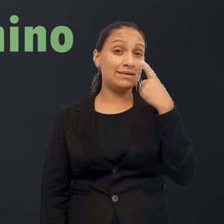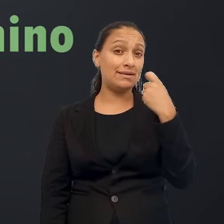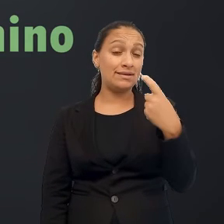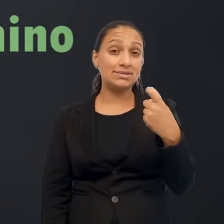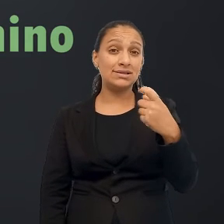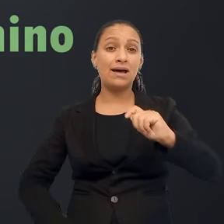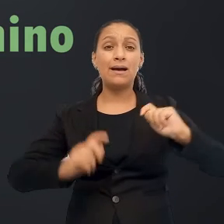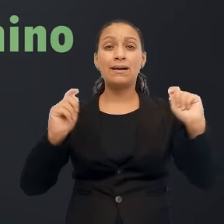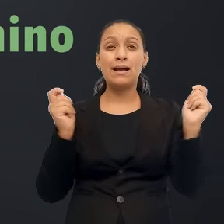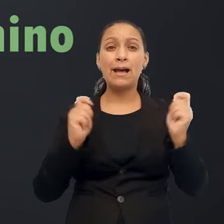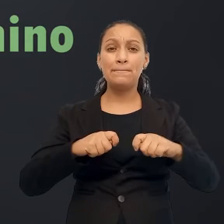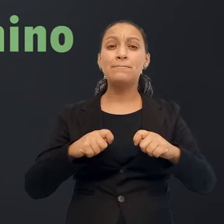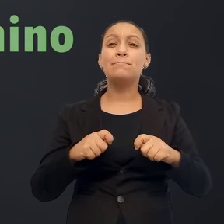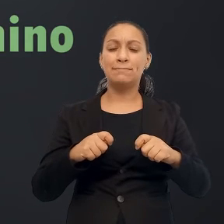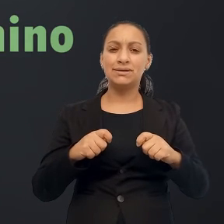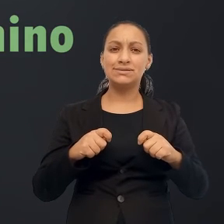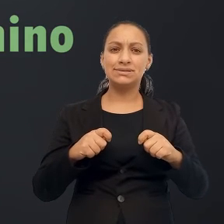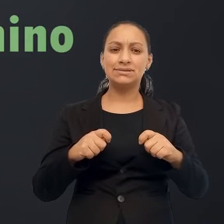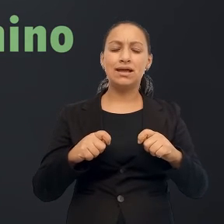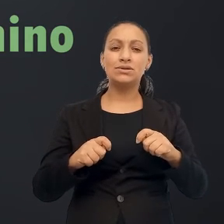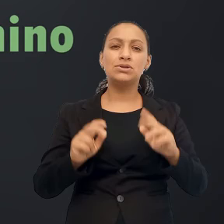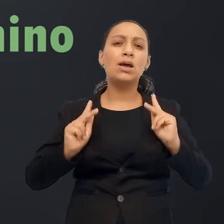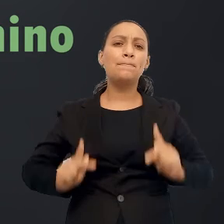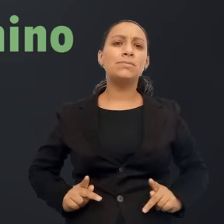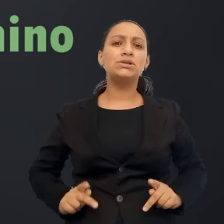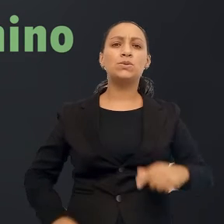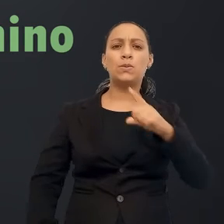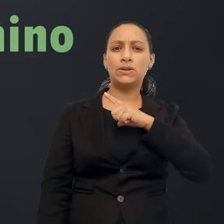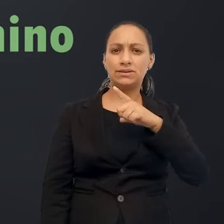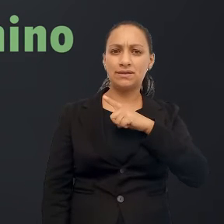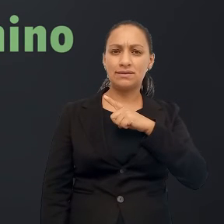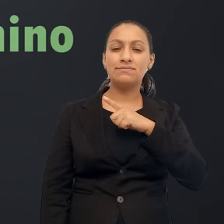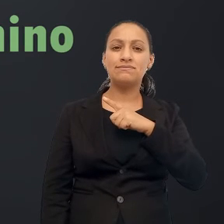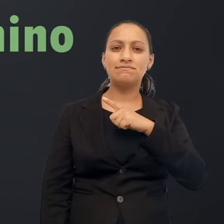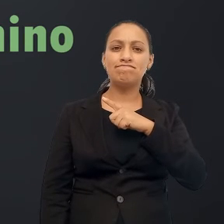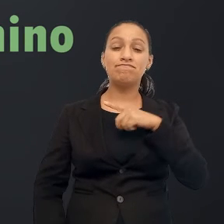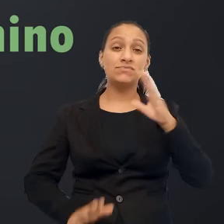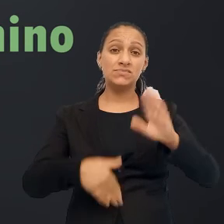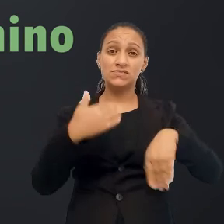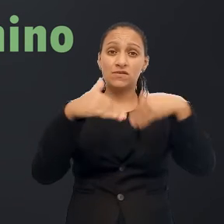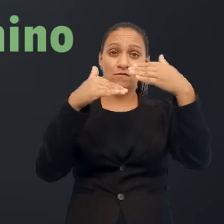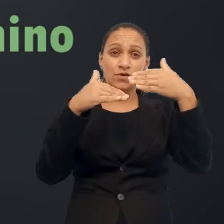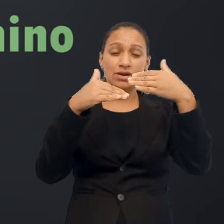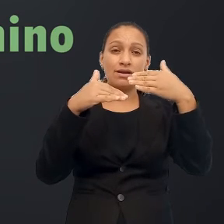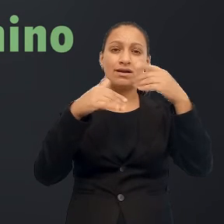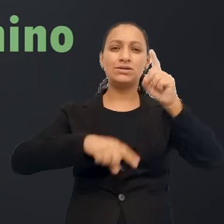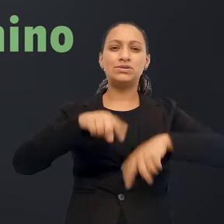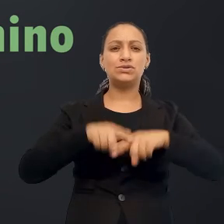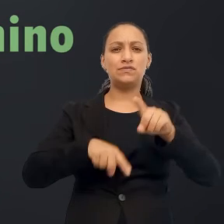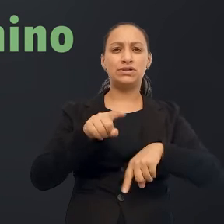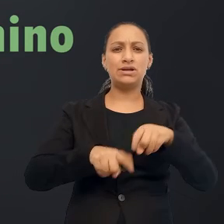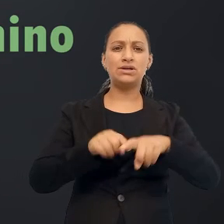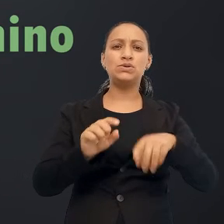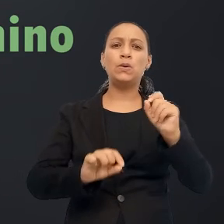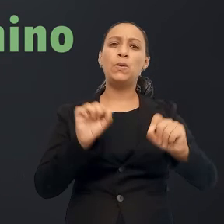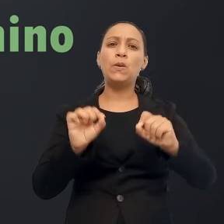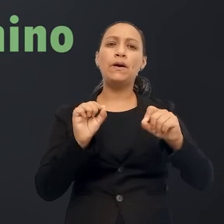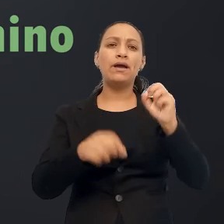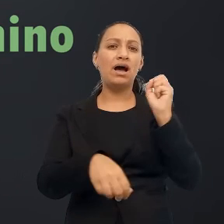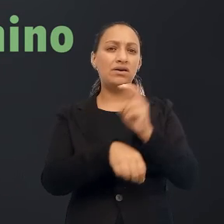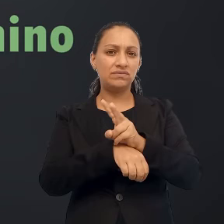a capacidade que essas pessoas têm de desenvolver aquela atividade a qual a vaga